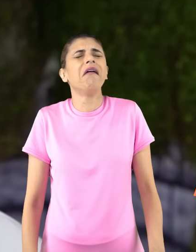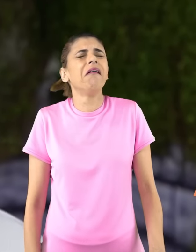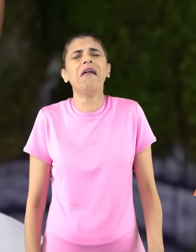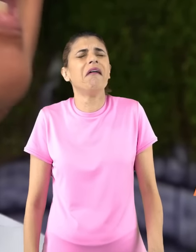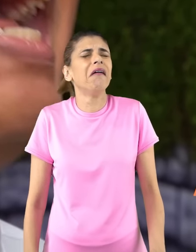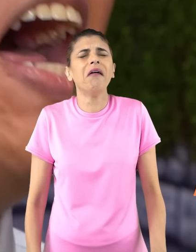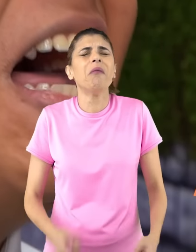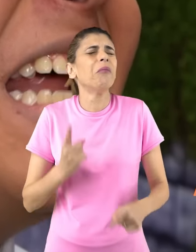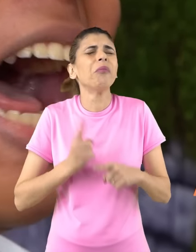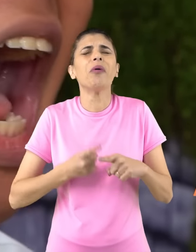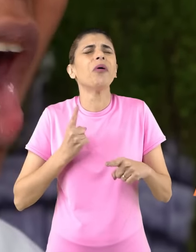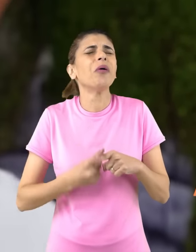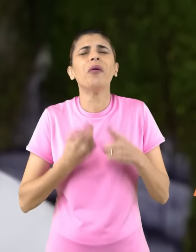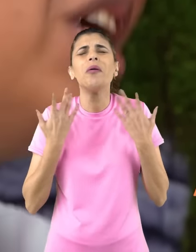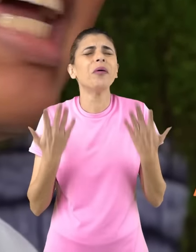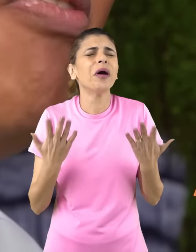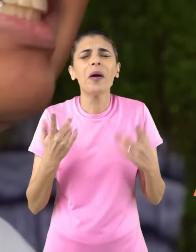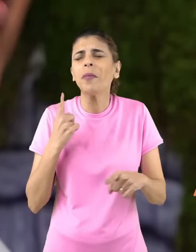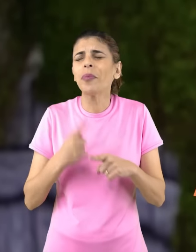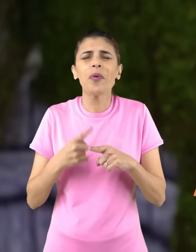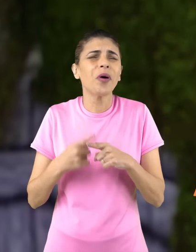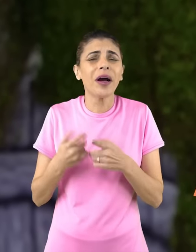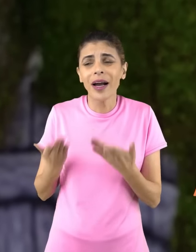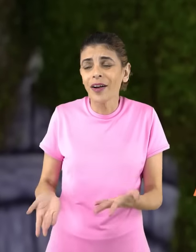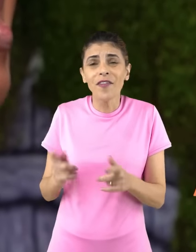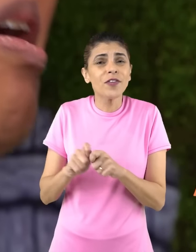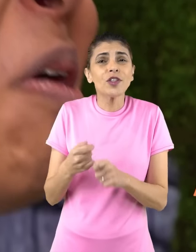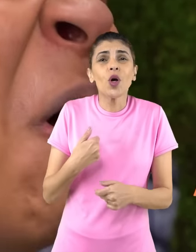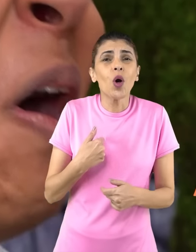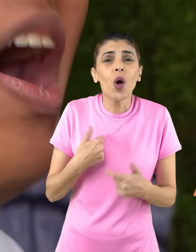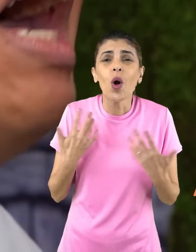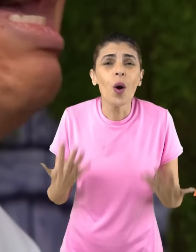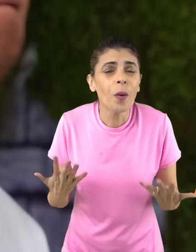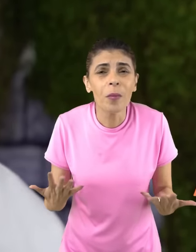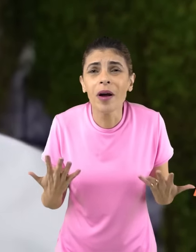Por que, Ana? Por que você fez isso comigo?